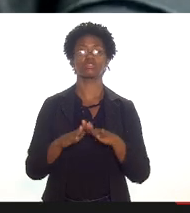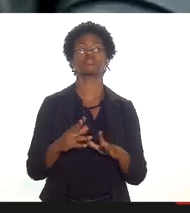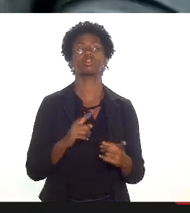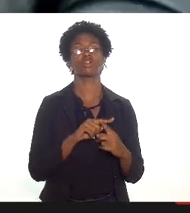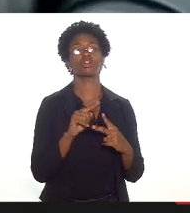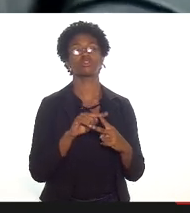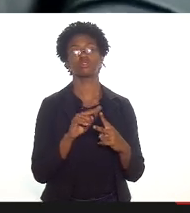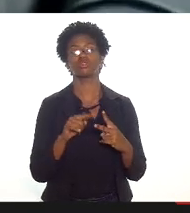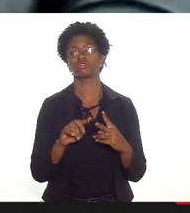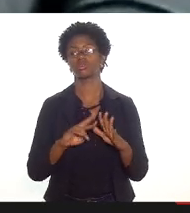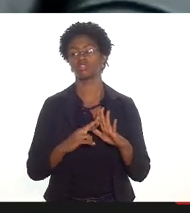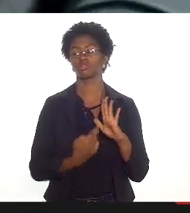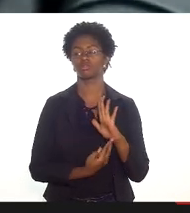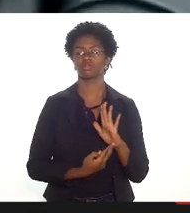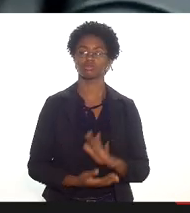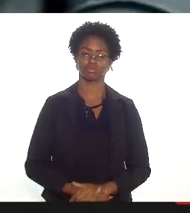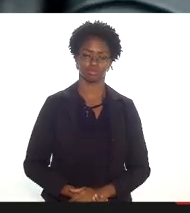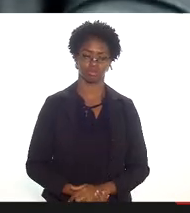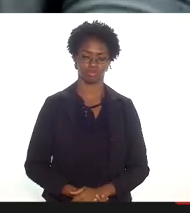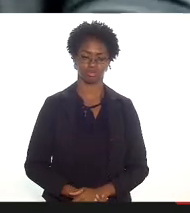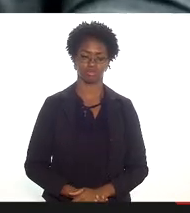regulações.